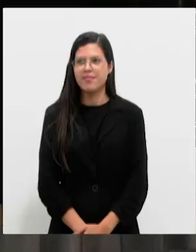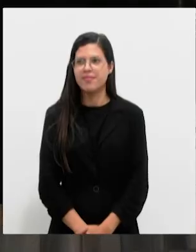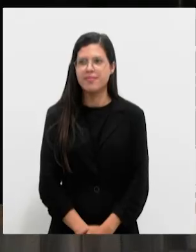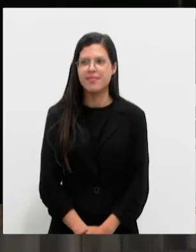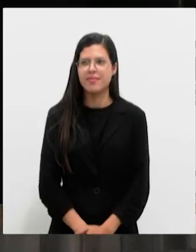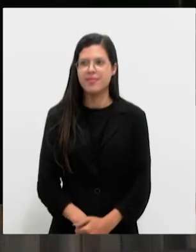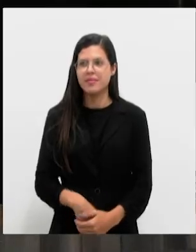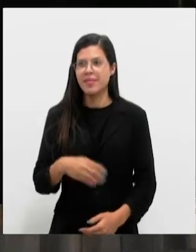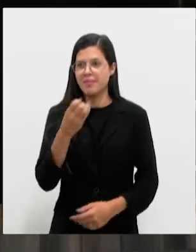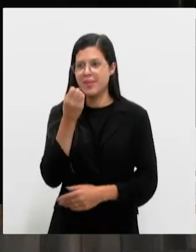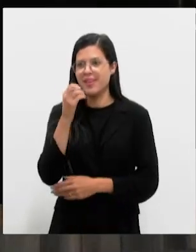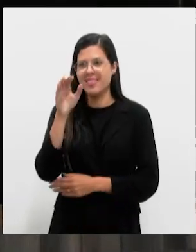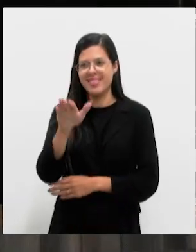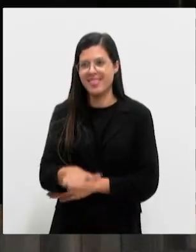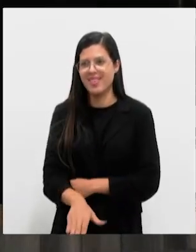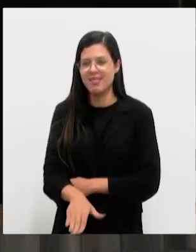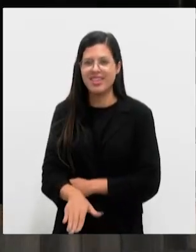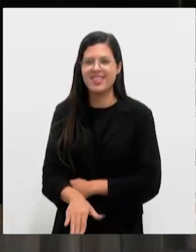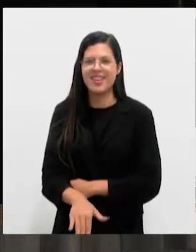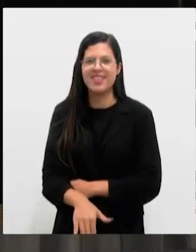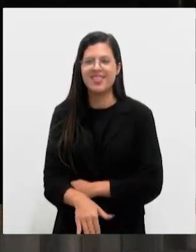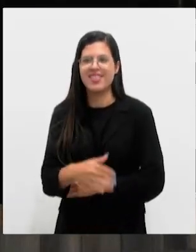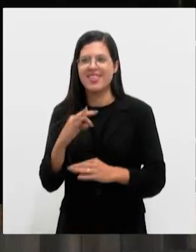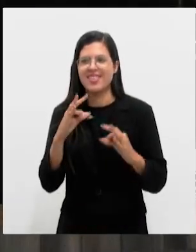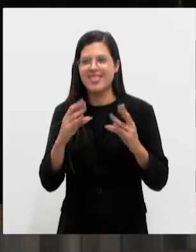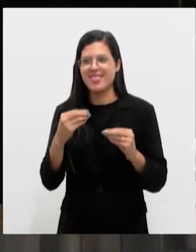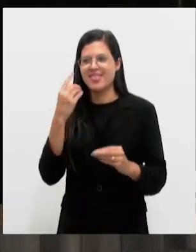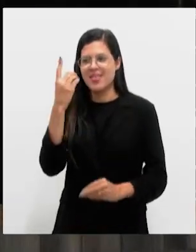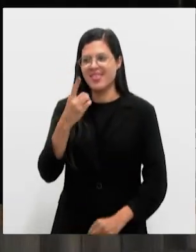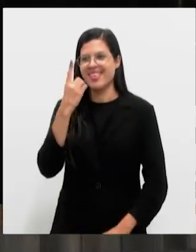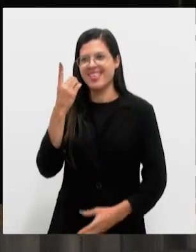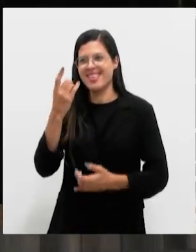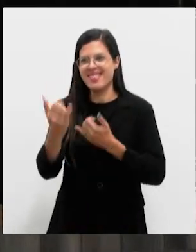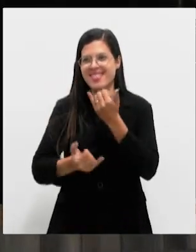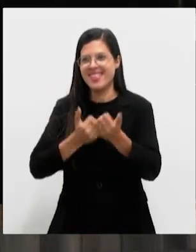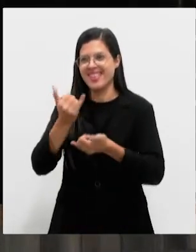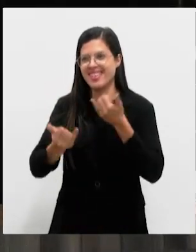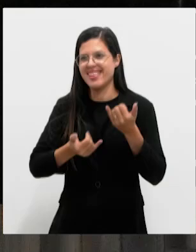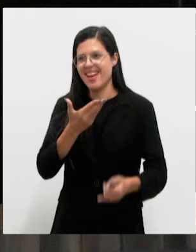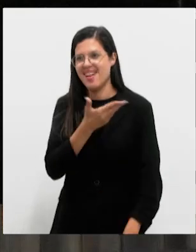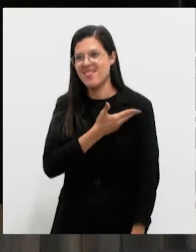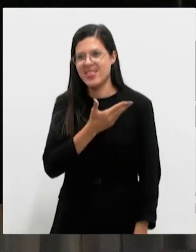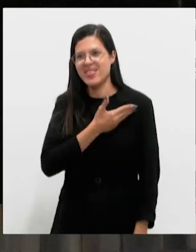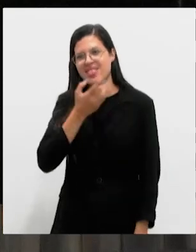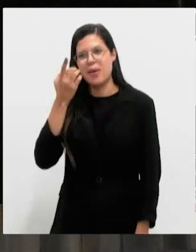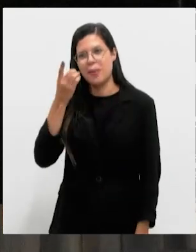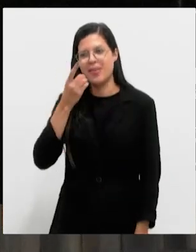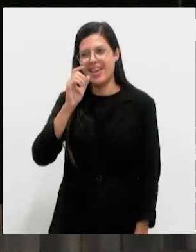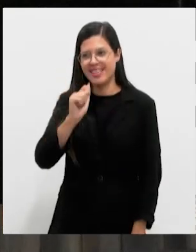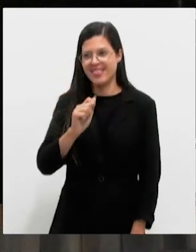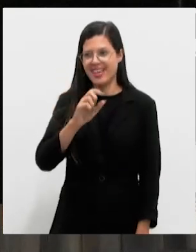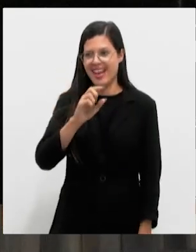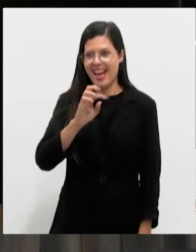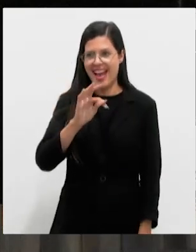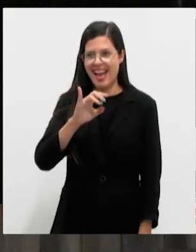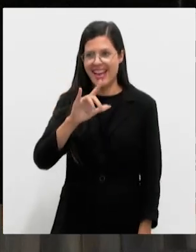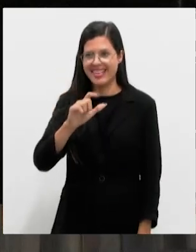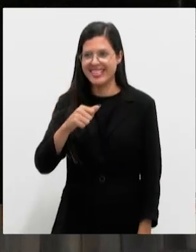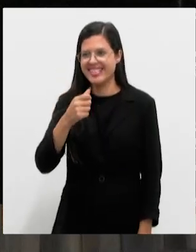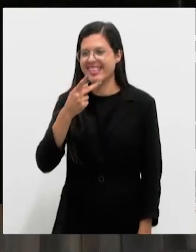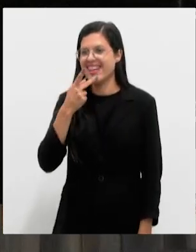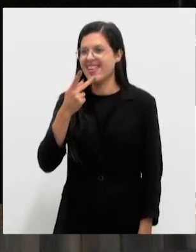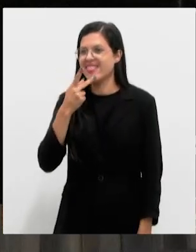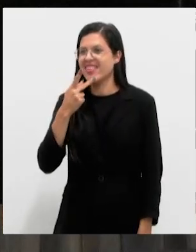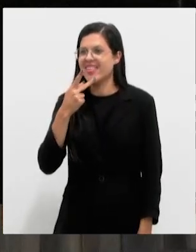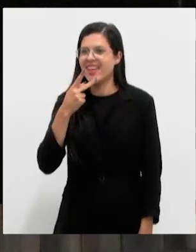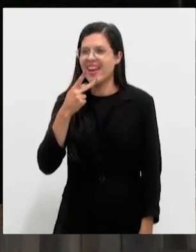Boa tarde a todos os deputados. Pela brincadeira do meu amigo deputado Átila Nunes, dizer para ele que quem tem